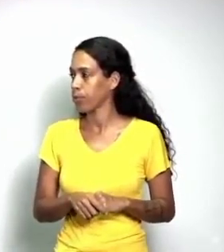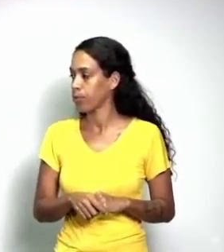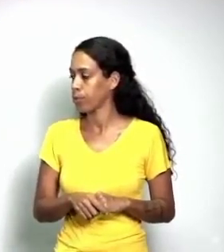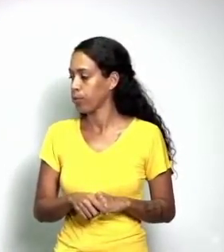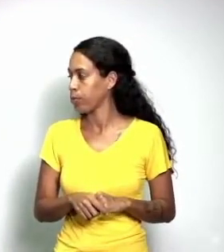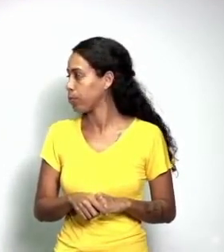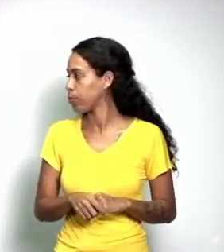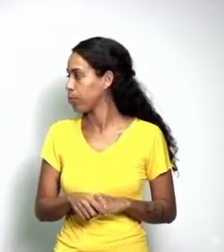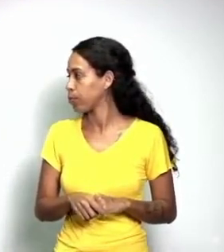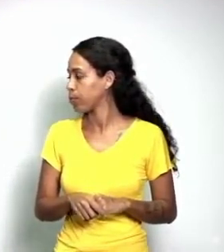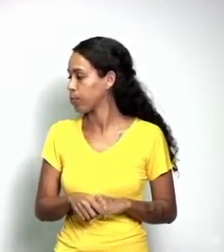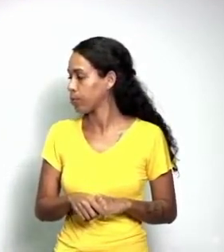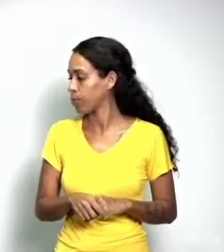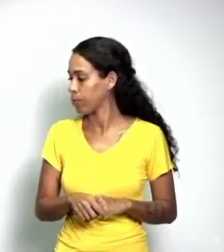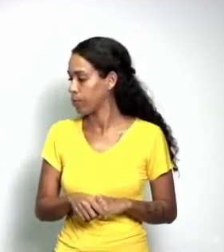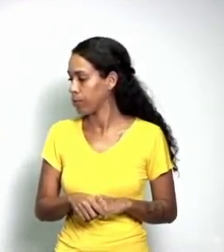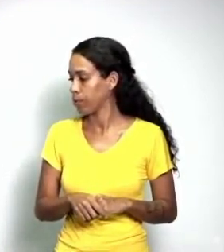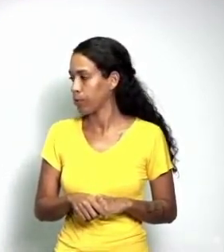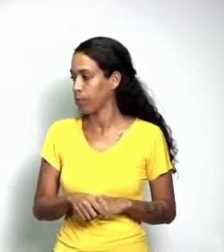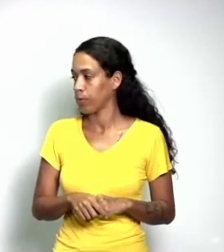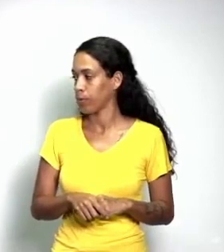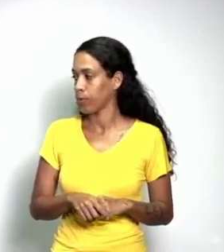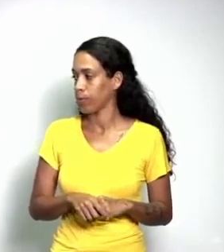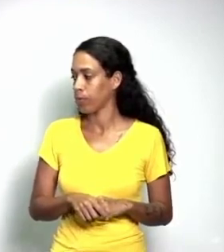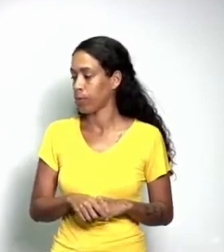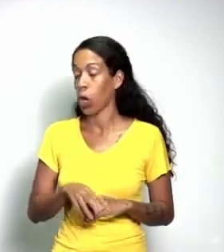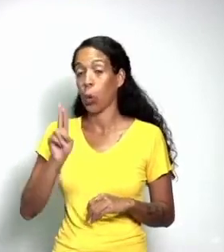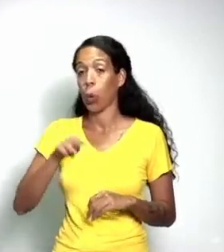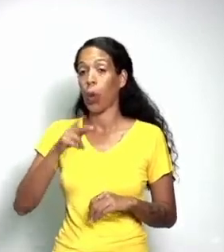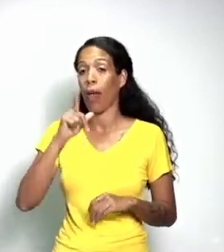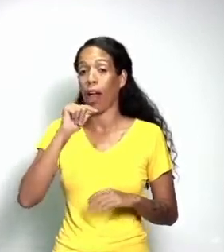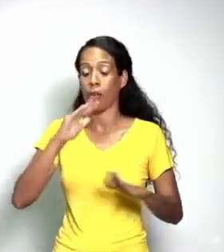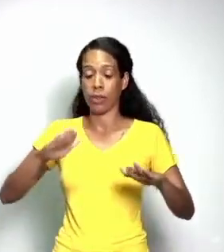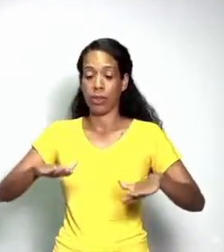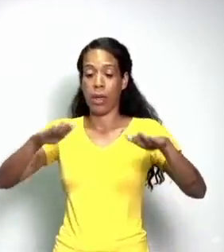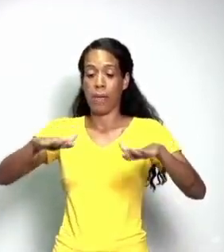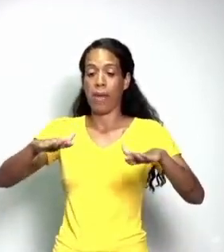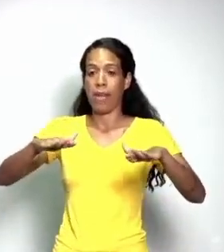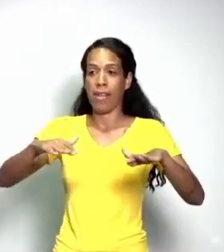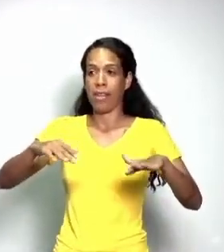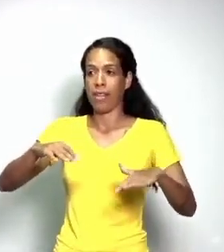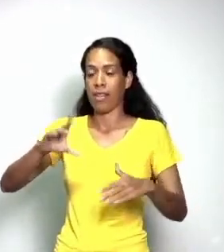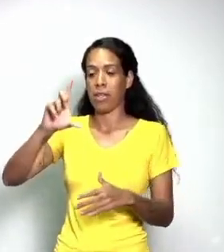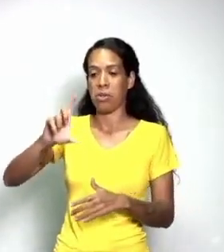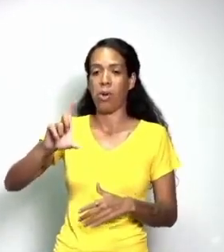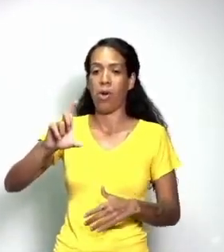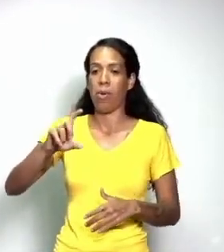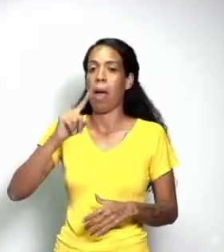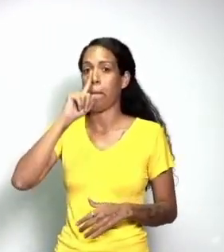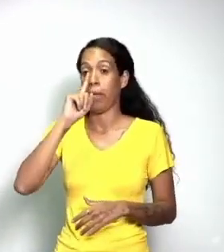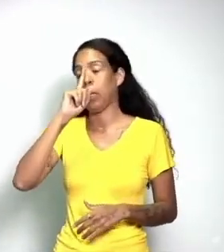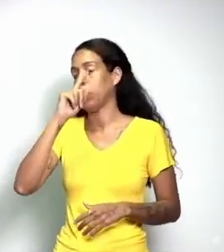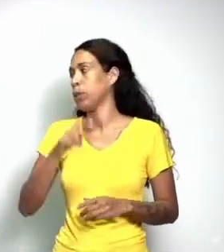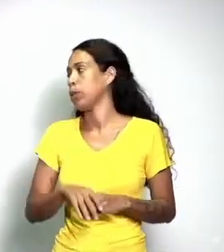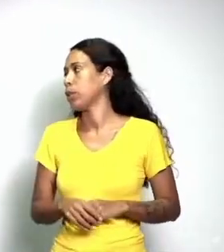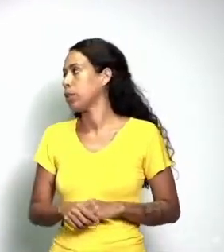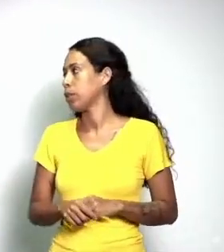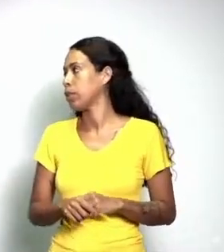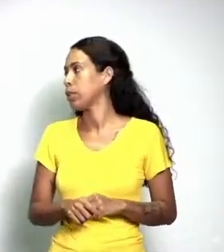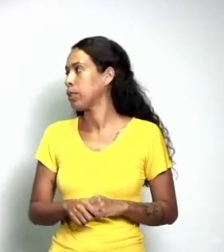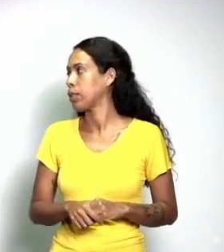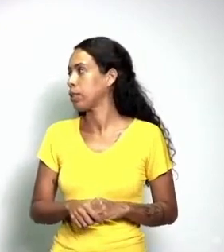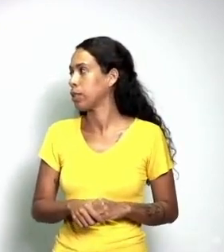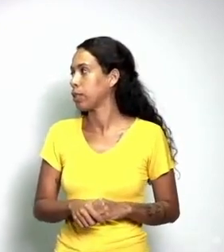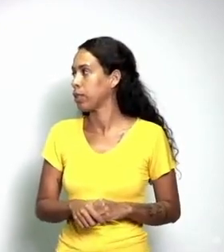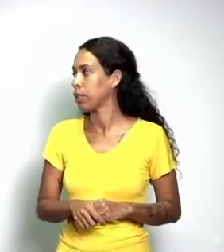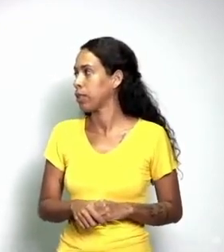Nunca deixem água em cima das coisas, tá? De mesa, com qualquer equipamento. Isso é uma coisa que acontece muito